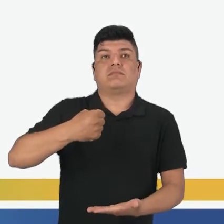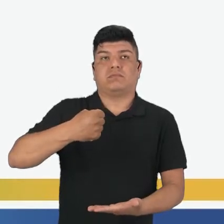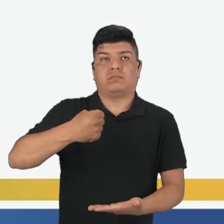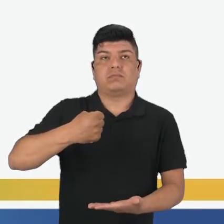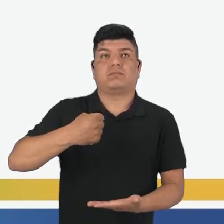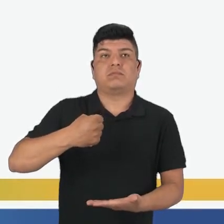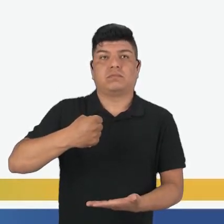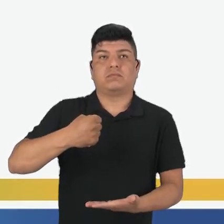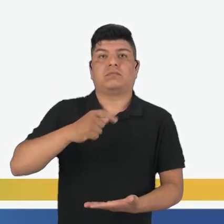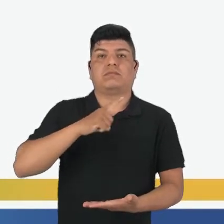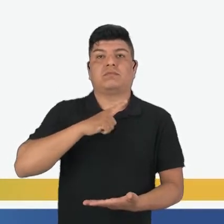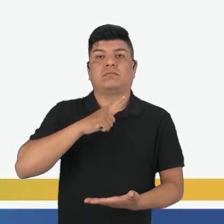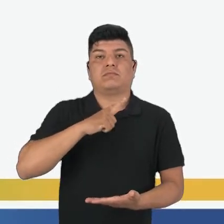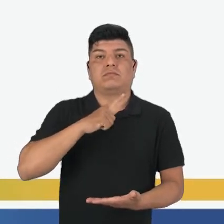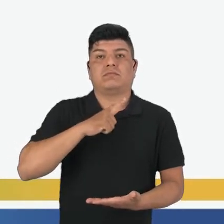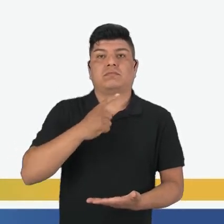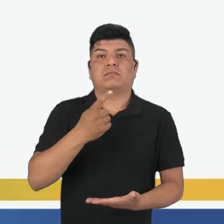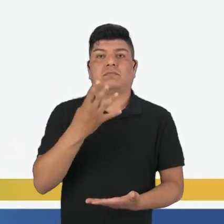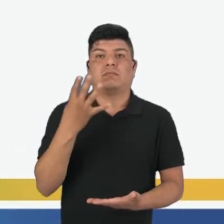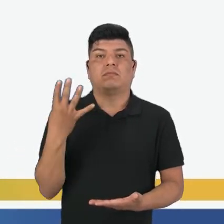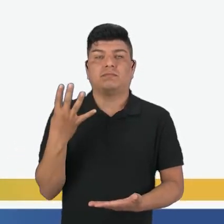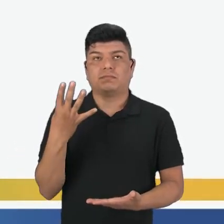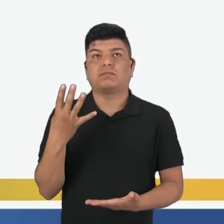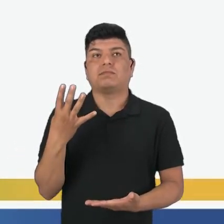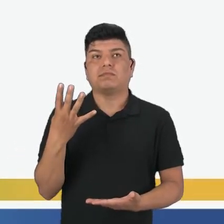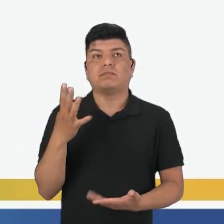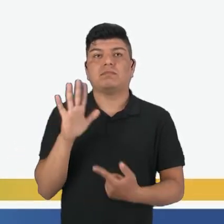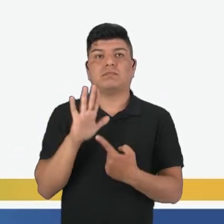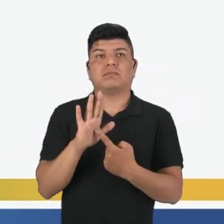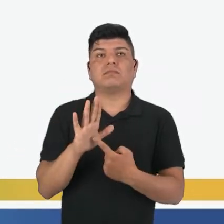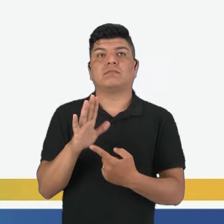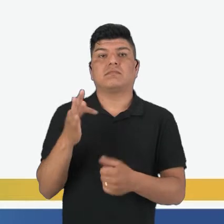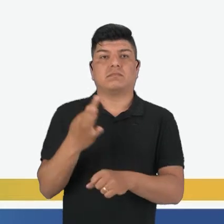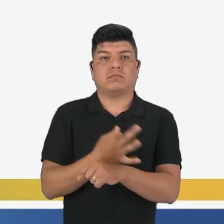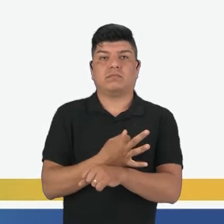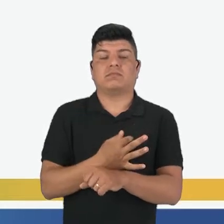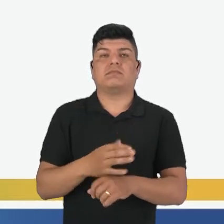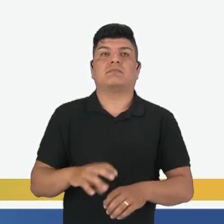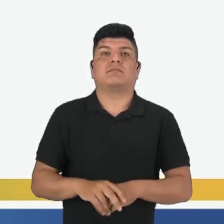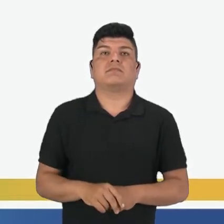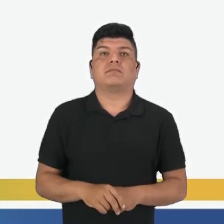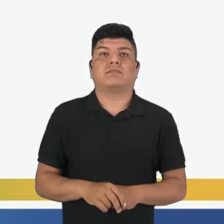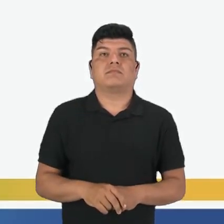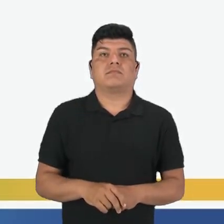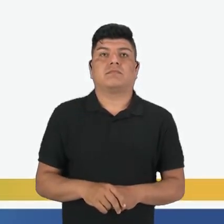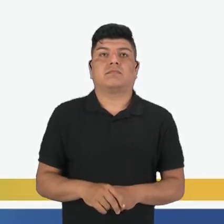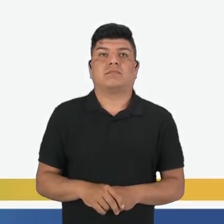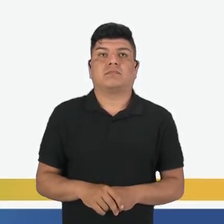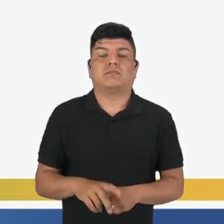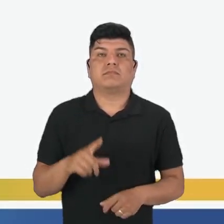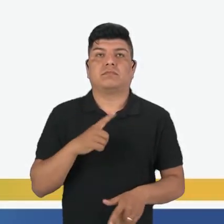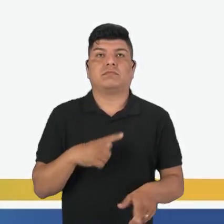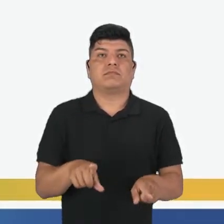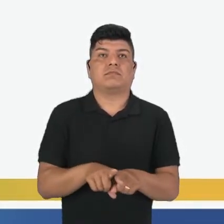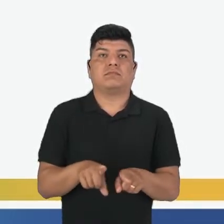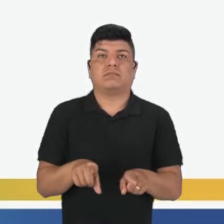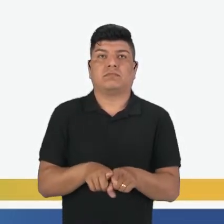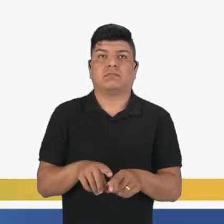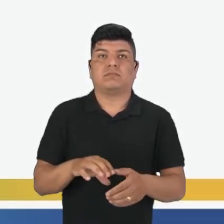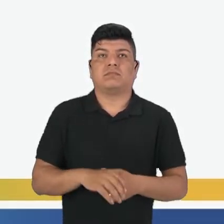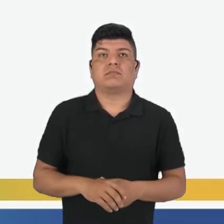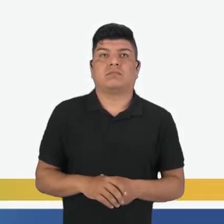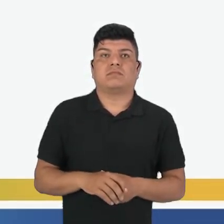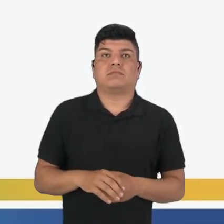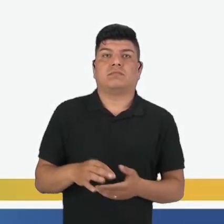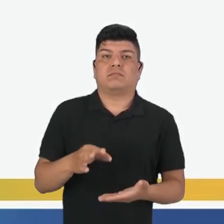nessa jarra tem a quantidade, referente à sua capacidade. Temos também aí